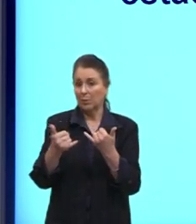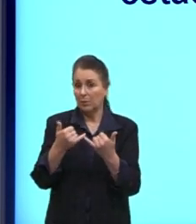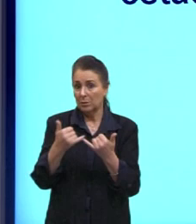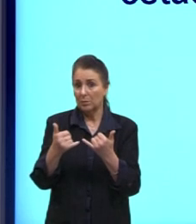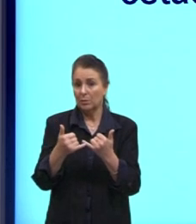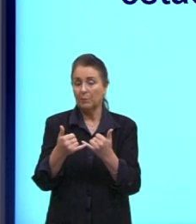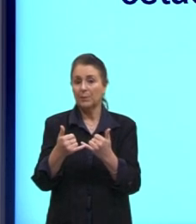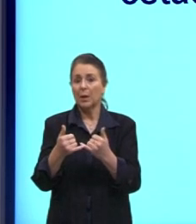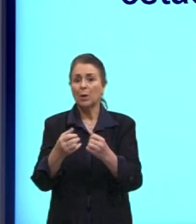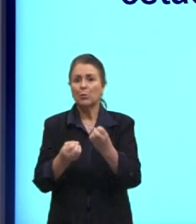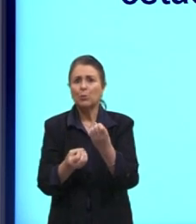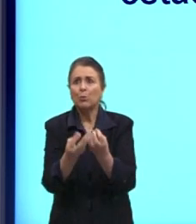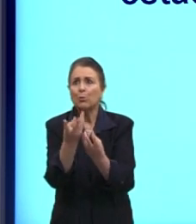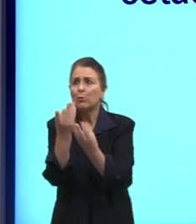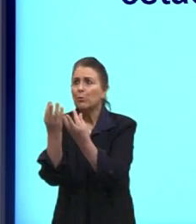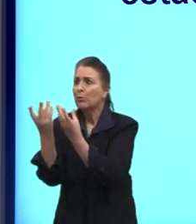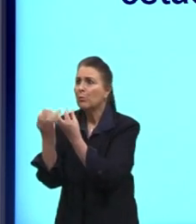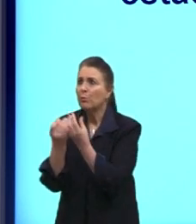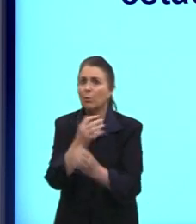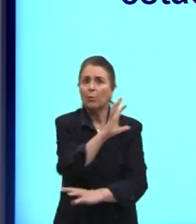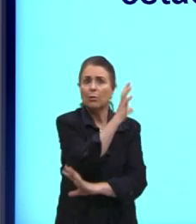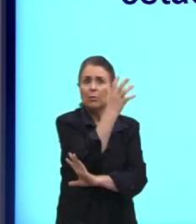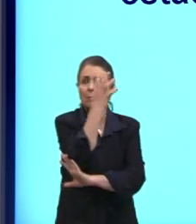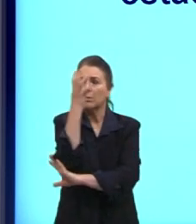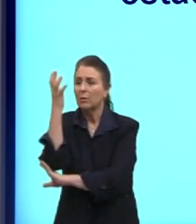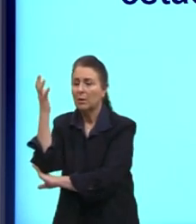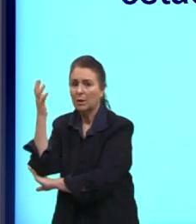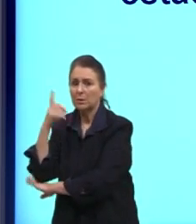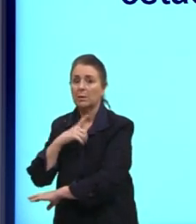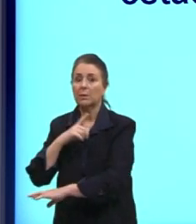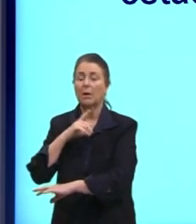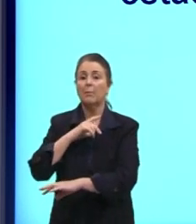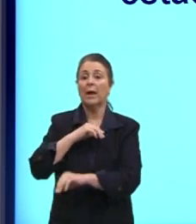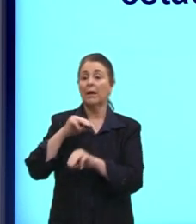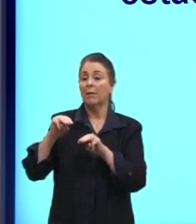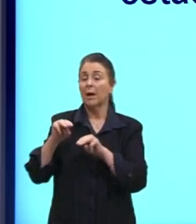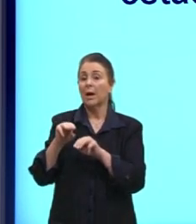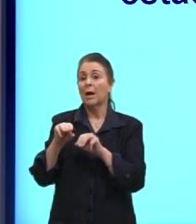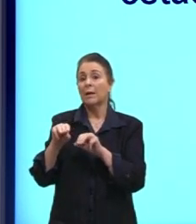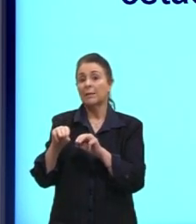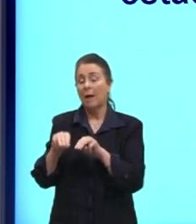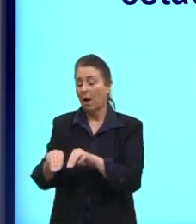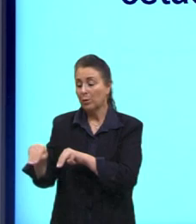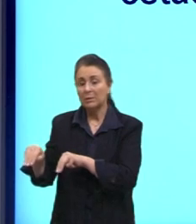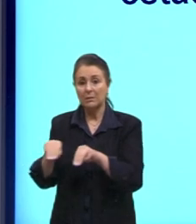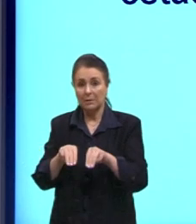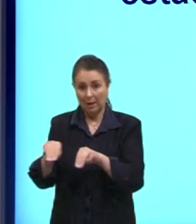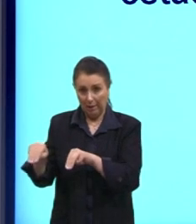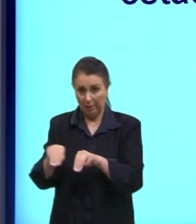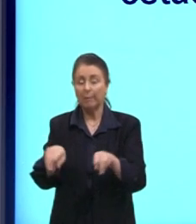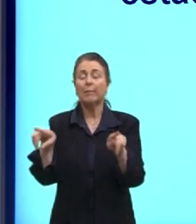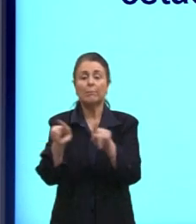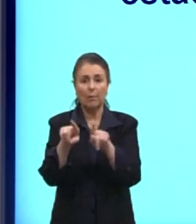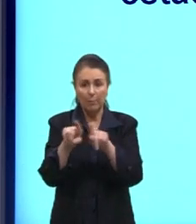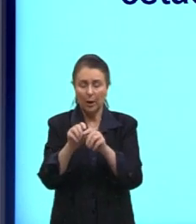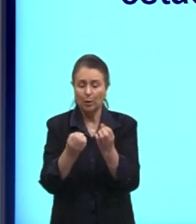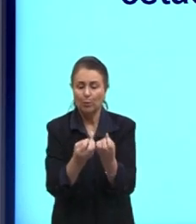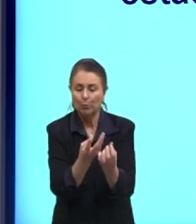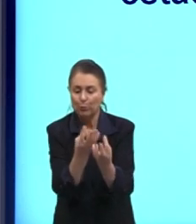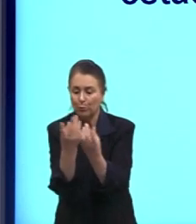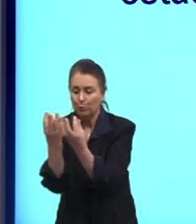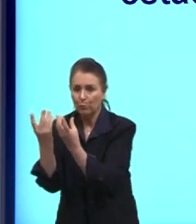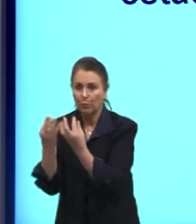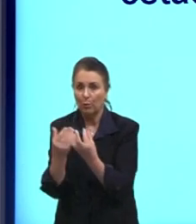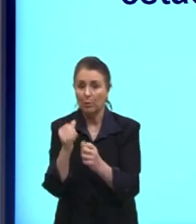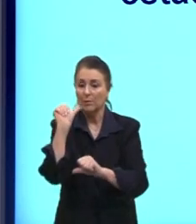incêndio as florestas também da Austrália né com altos índices de incêndio Então essas